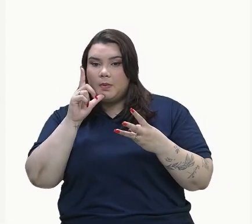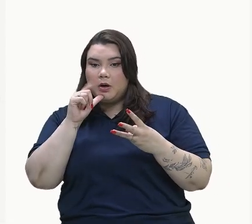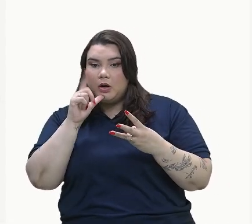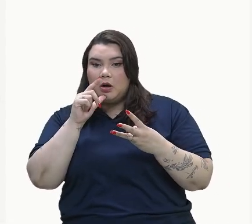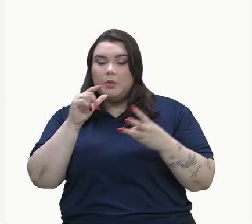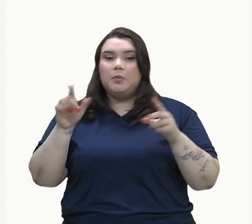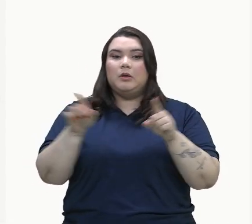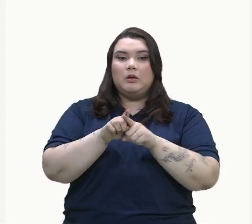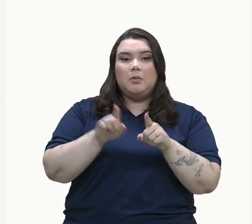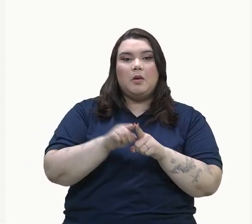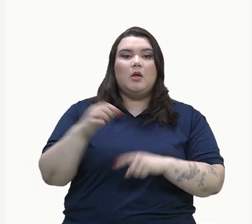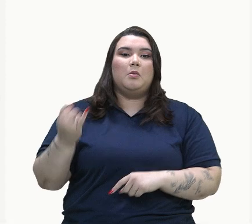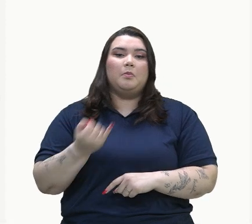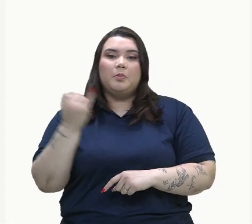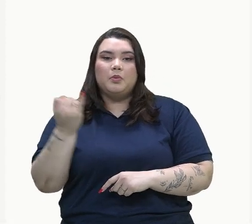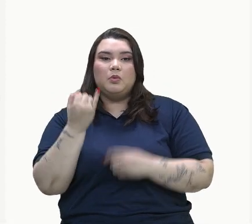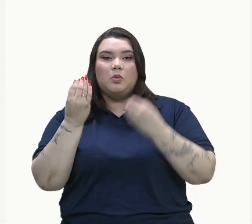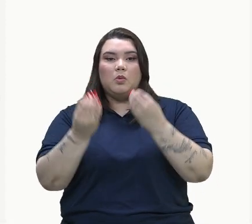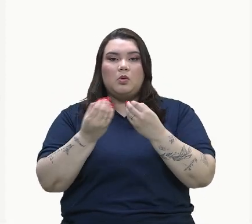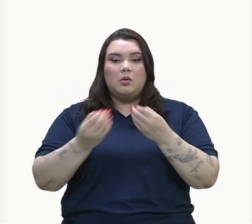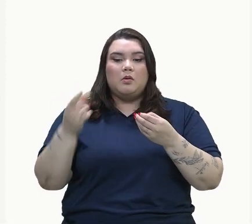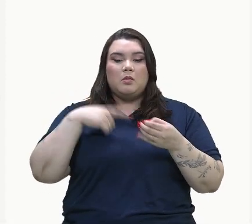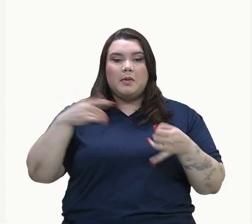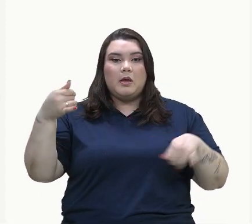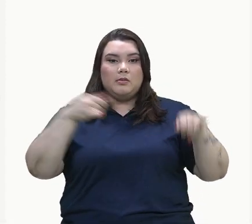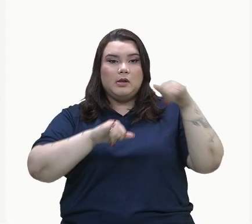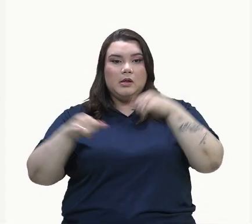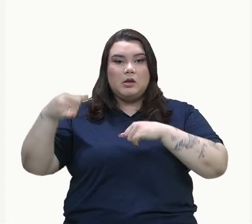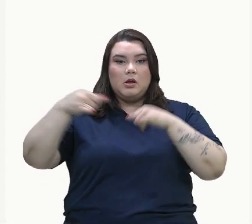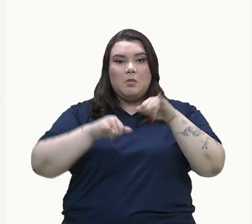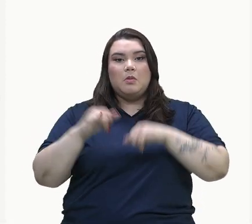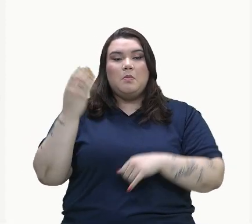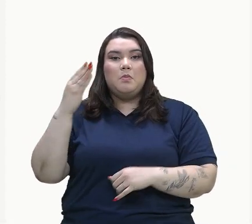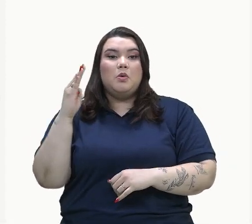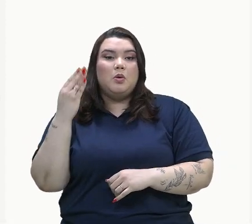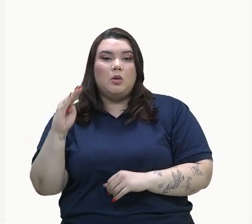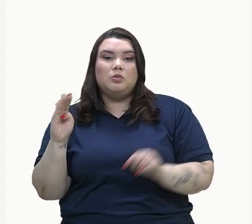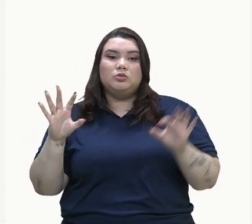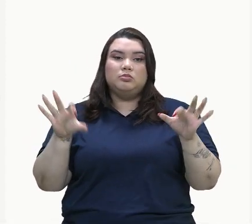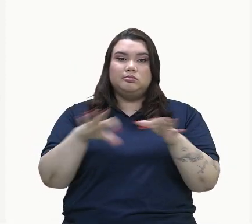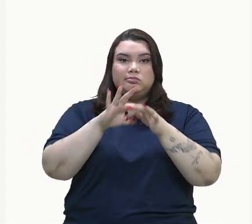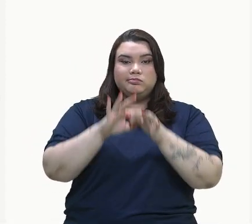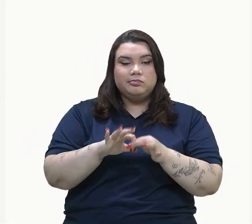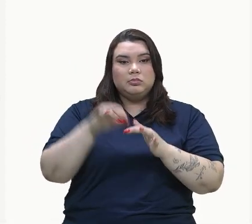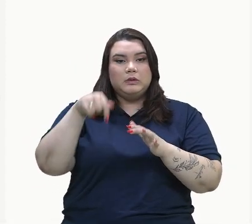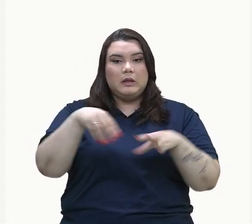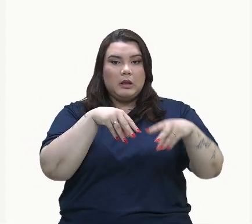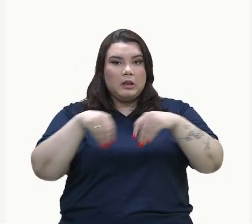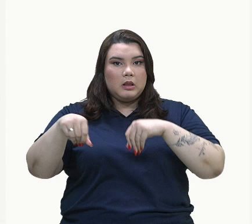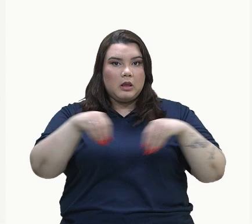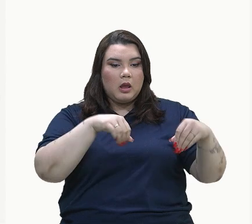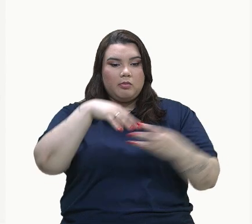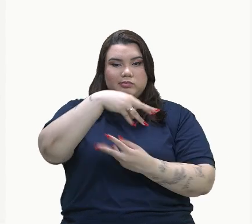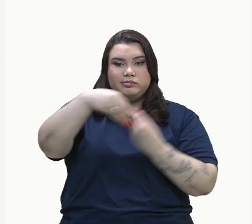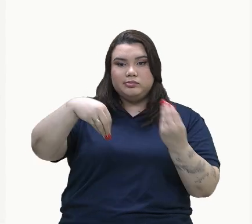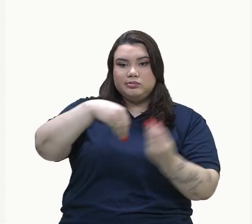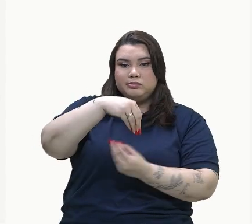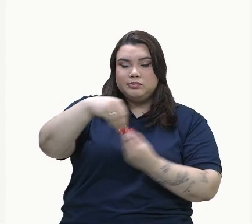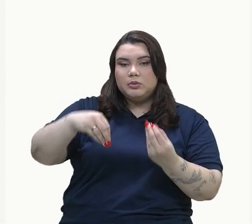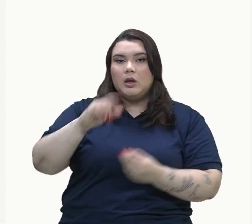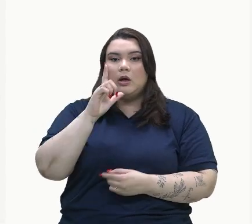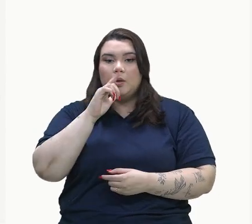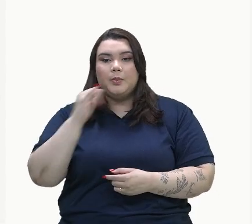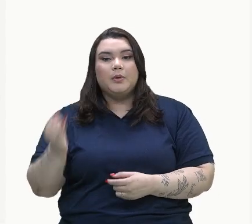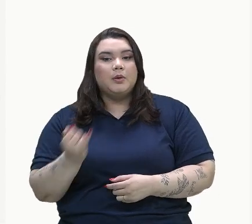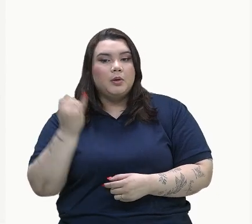água ela é essencial para as reações químicas e biológicas que ocorrem dentro do solo, tá certo? Então, a água é um